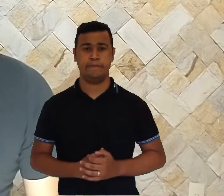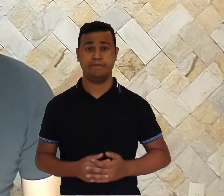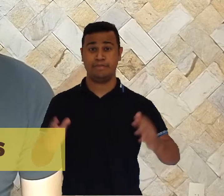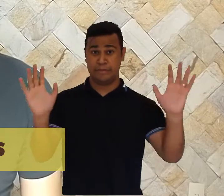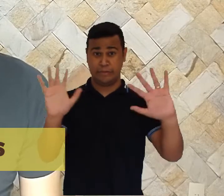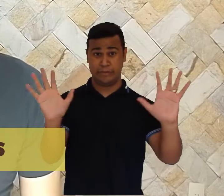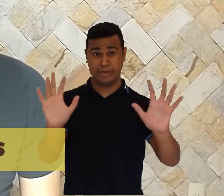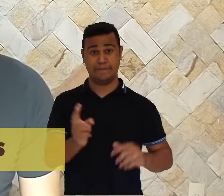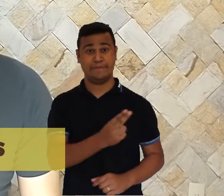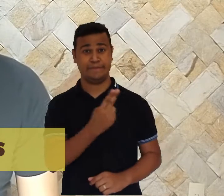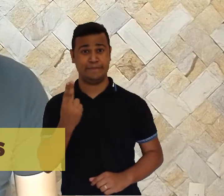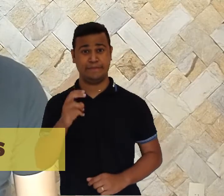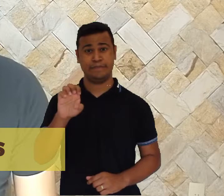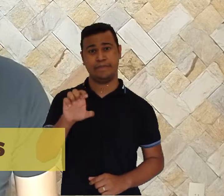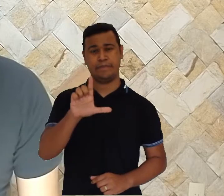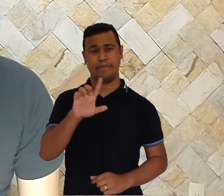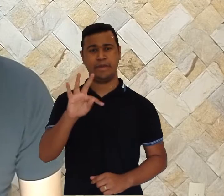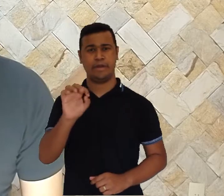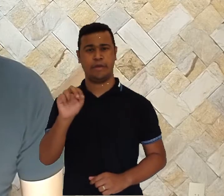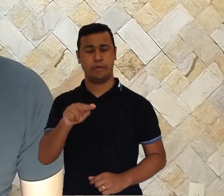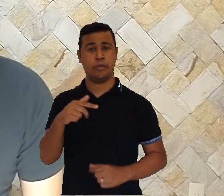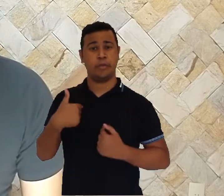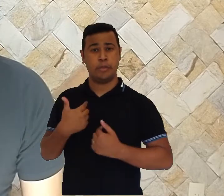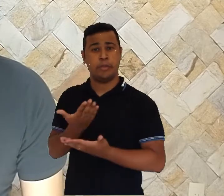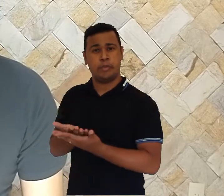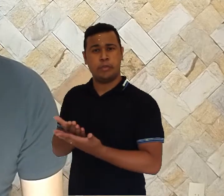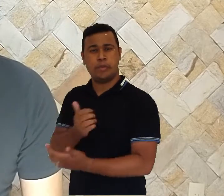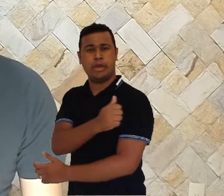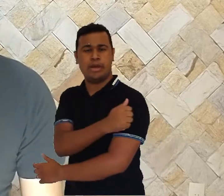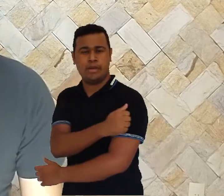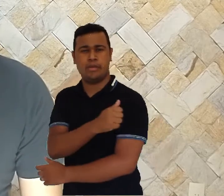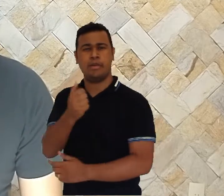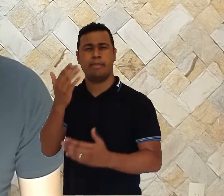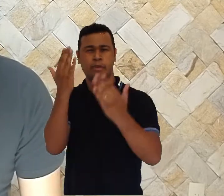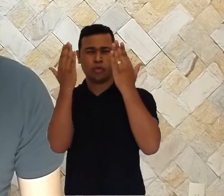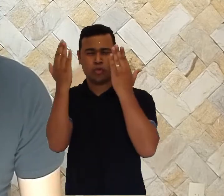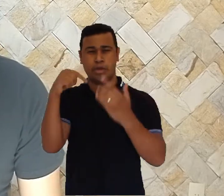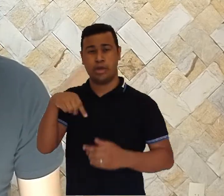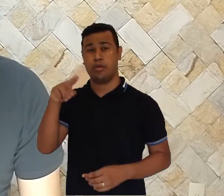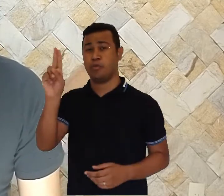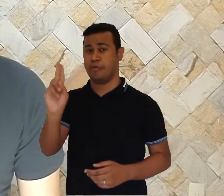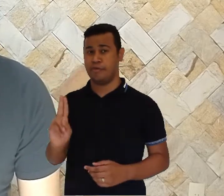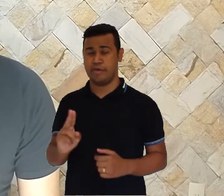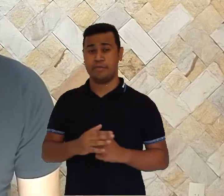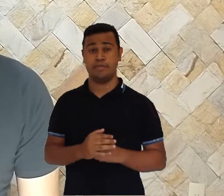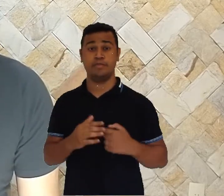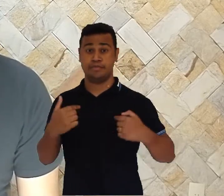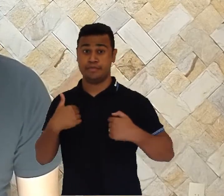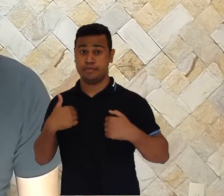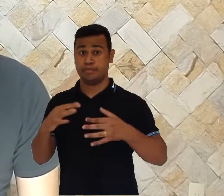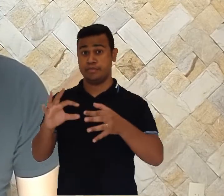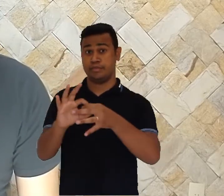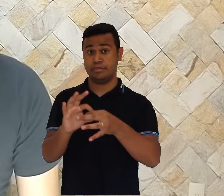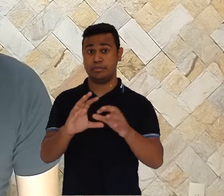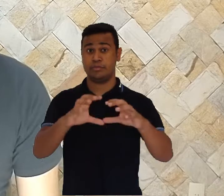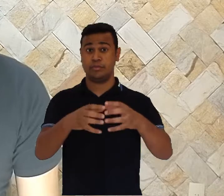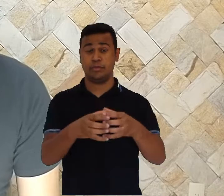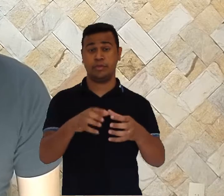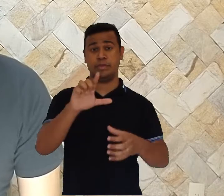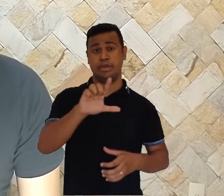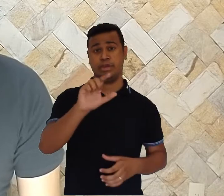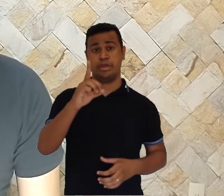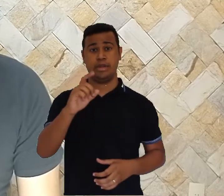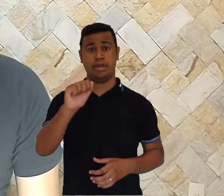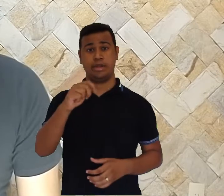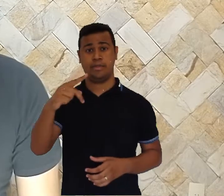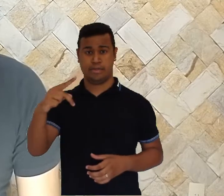Olá, sou Elton Menezes, estudante de Psicologia da Universidade Federal do Vale do São Francisco e faço parte do LDAPP,